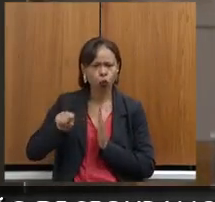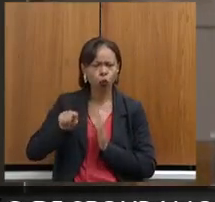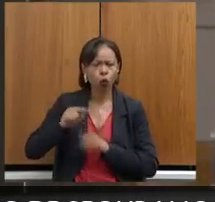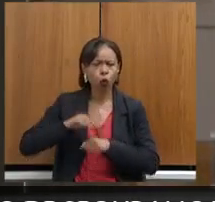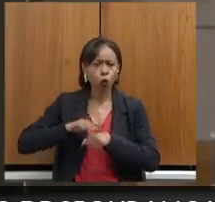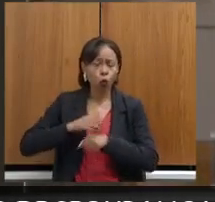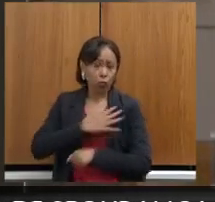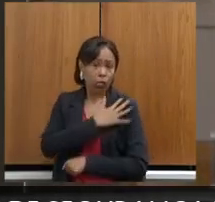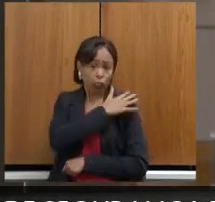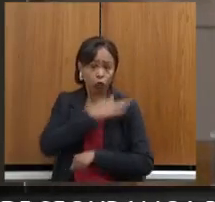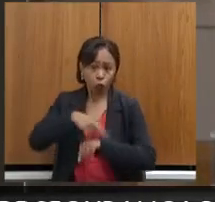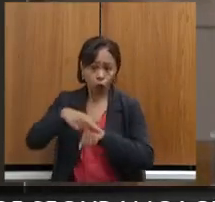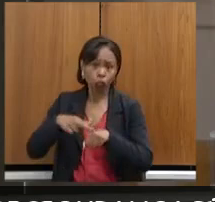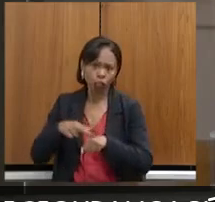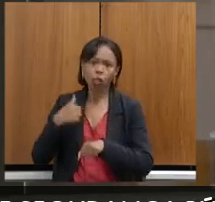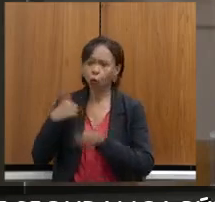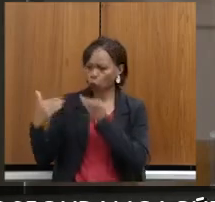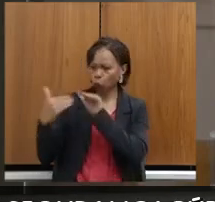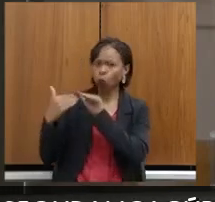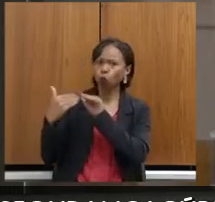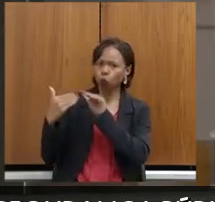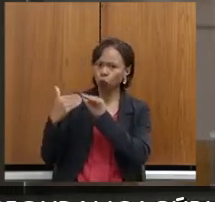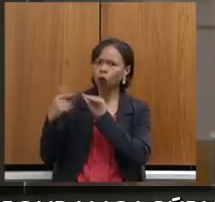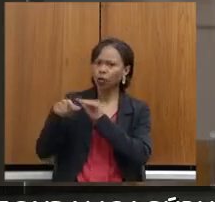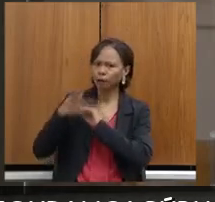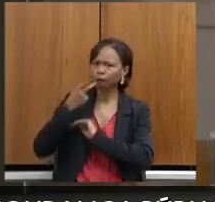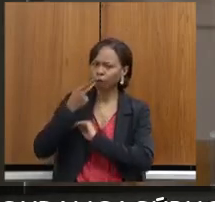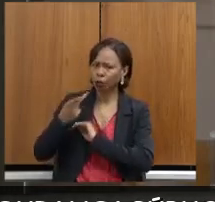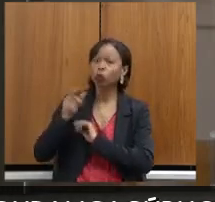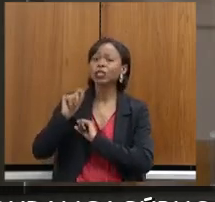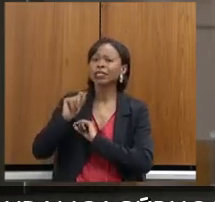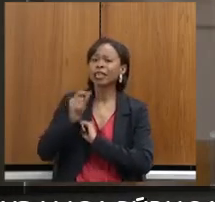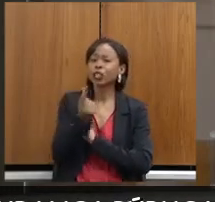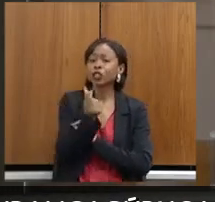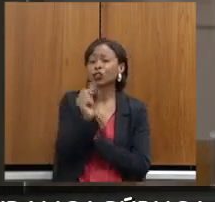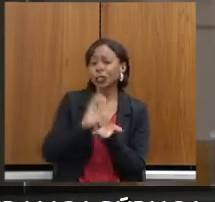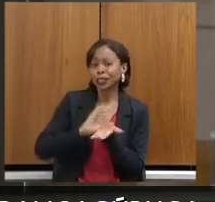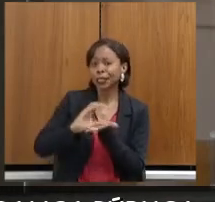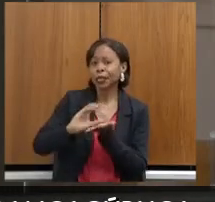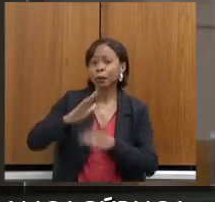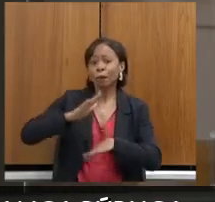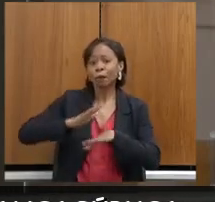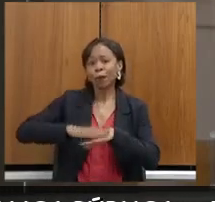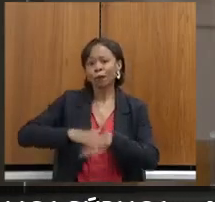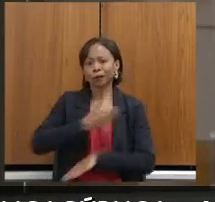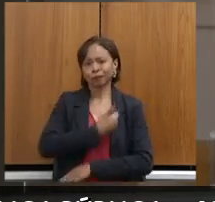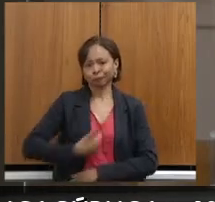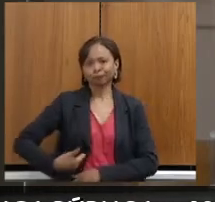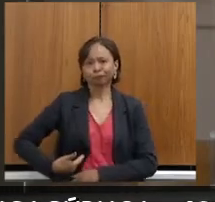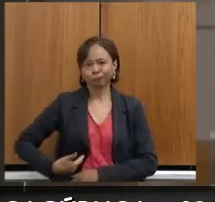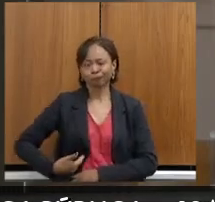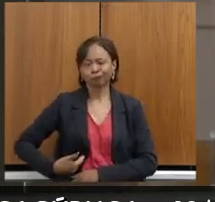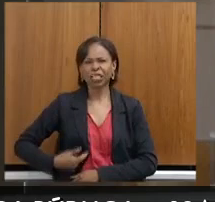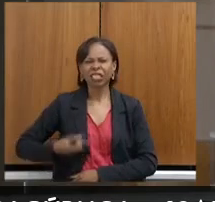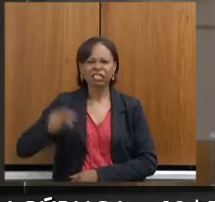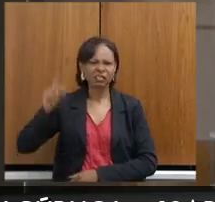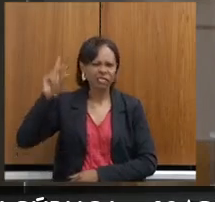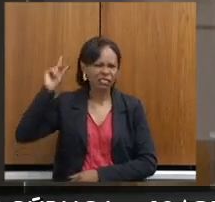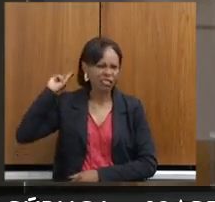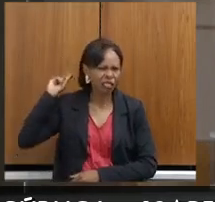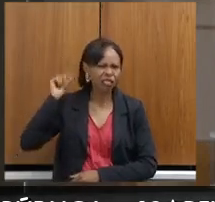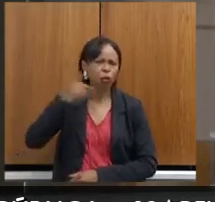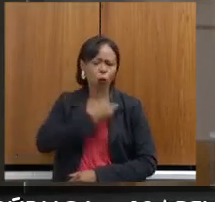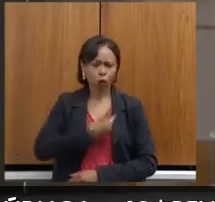sargento Rodrigues aqui eu concordo com ele em relação a investimentos do próprio estado não é historicamente o estado